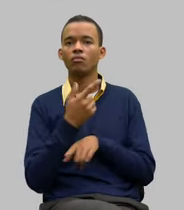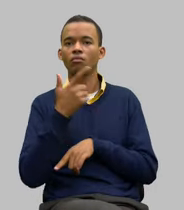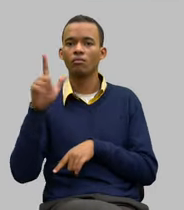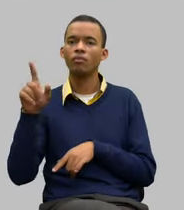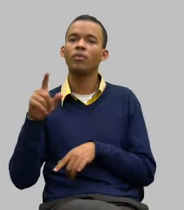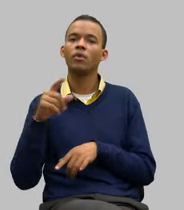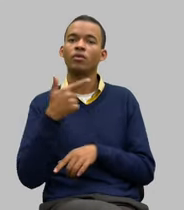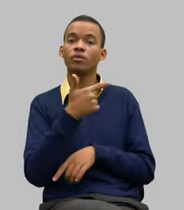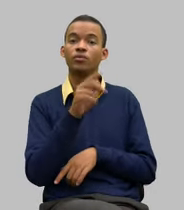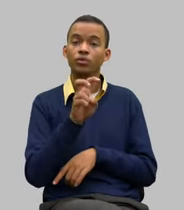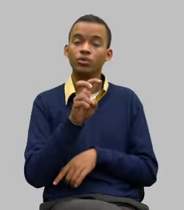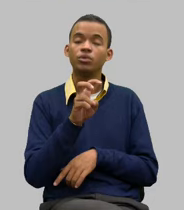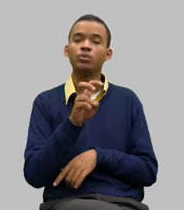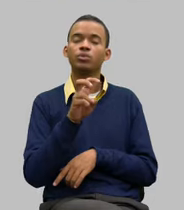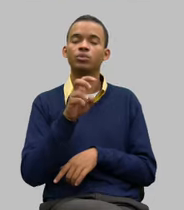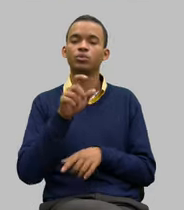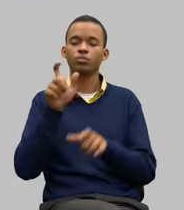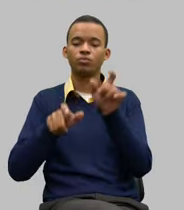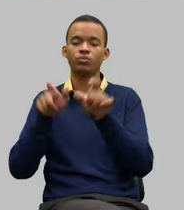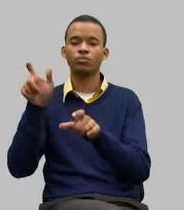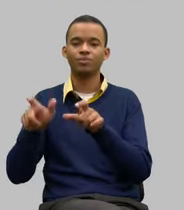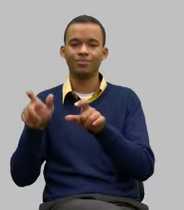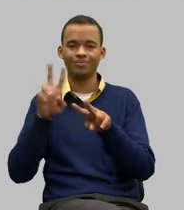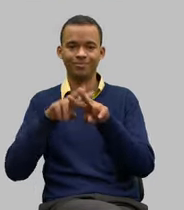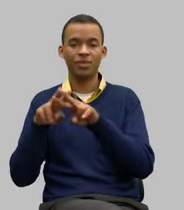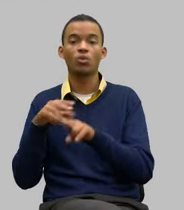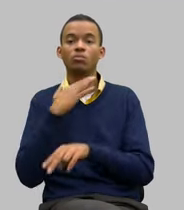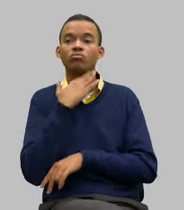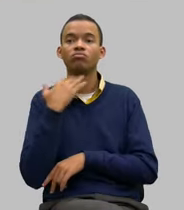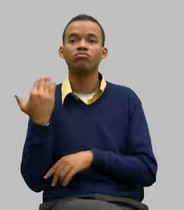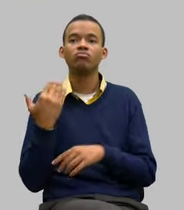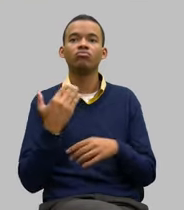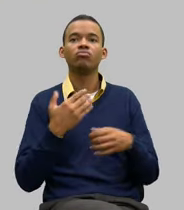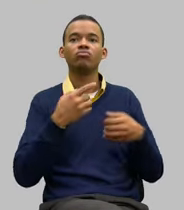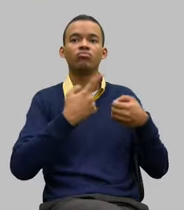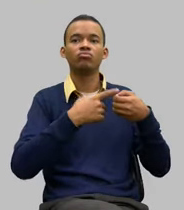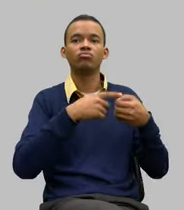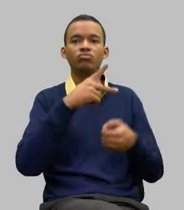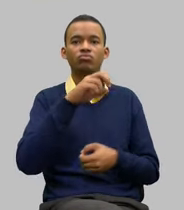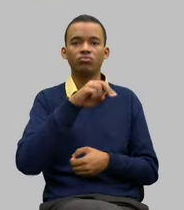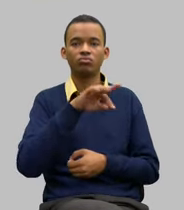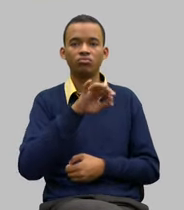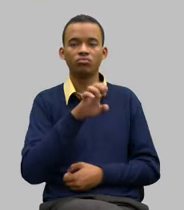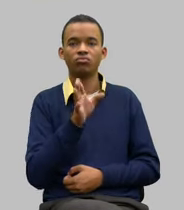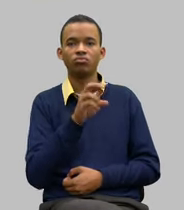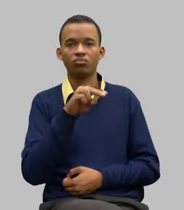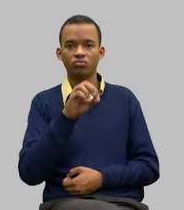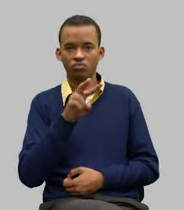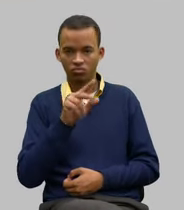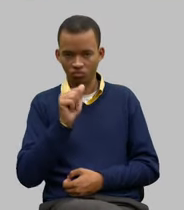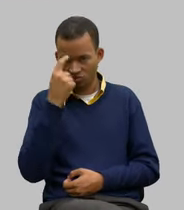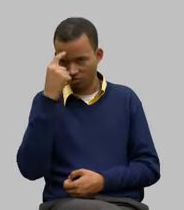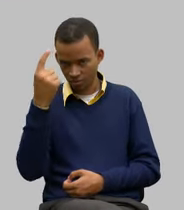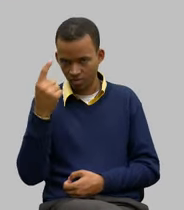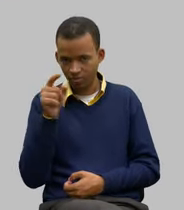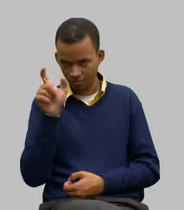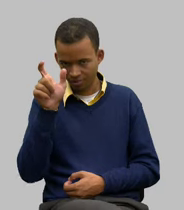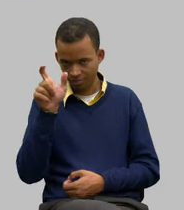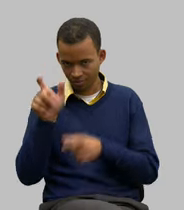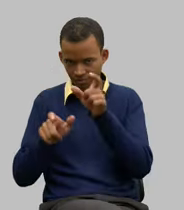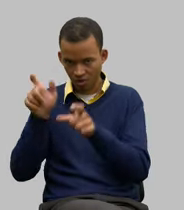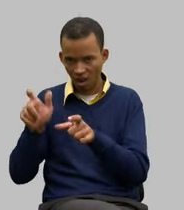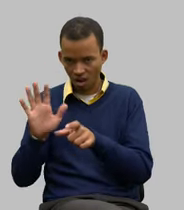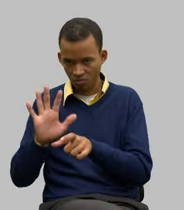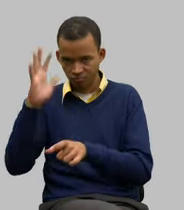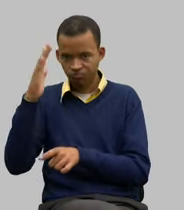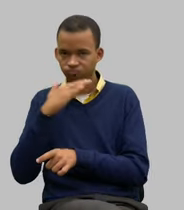moros na cadeia de Ponte Nova aí deputado magalas o senhor deve lembrar desse Episódio senhor né